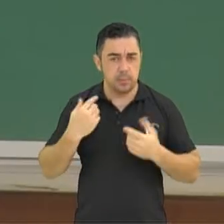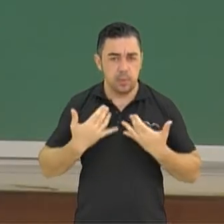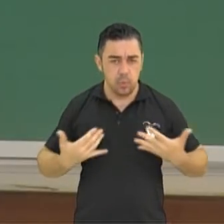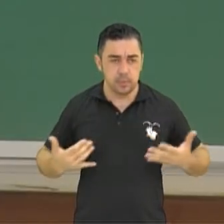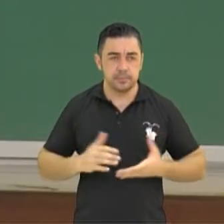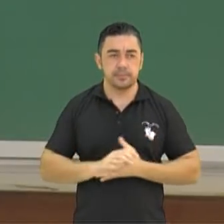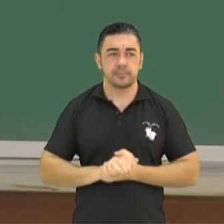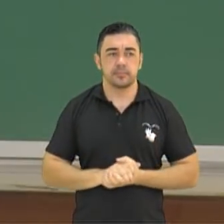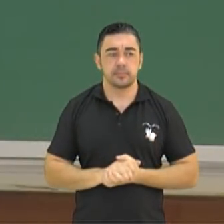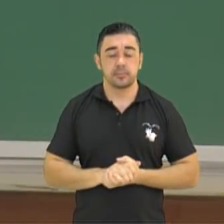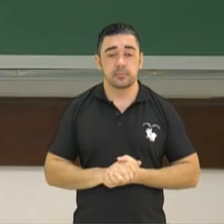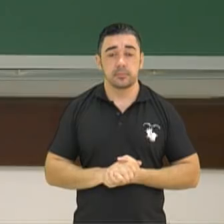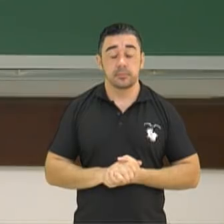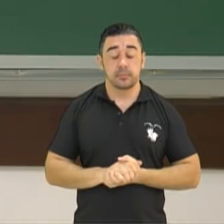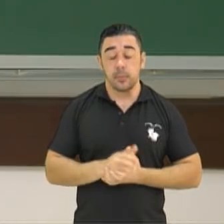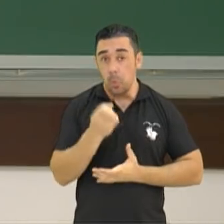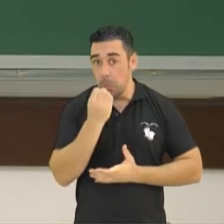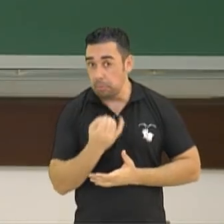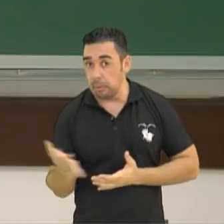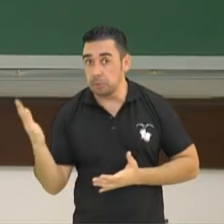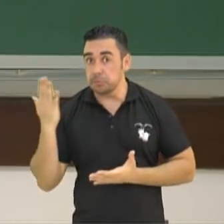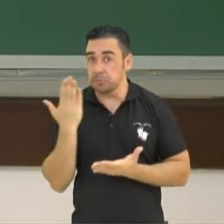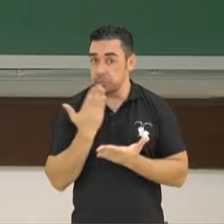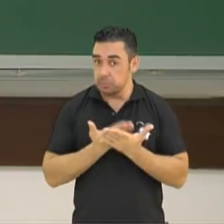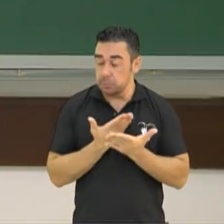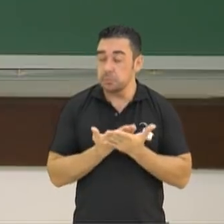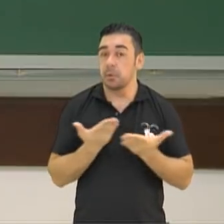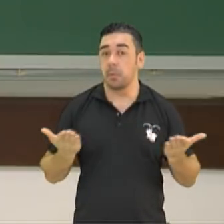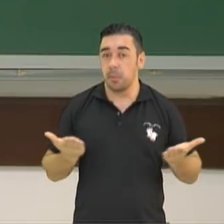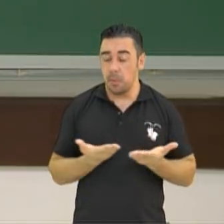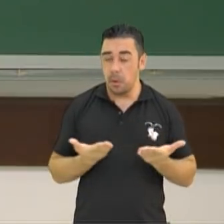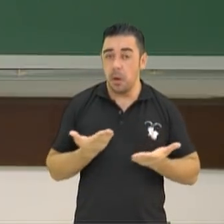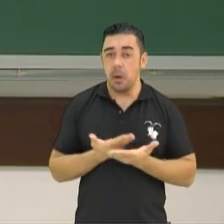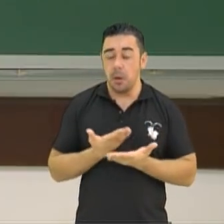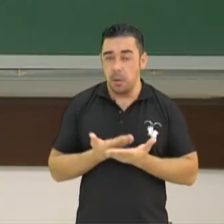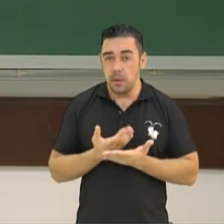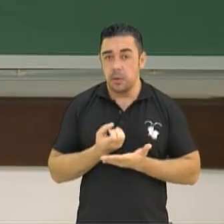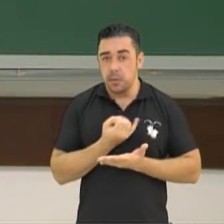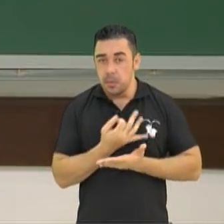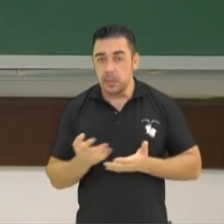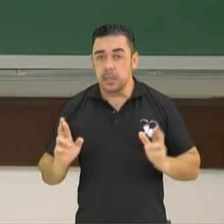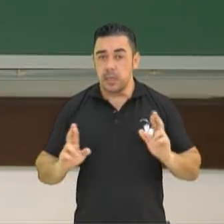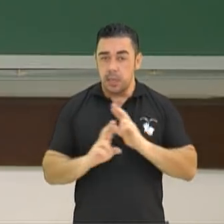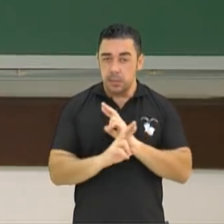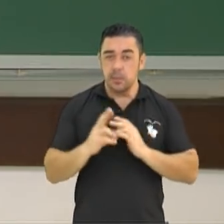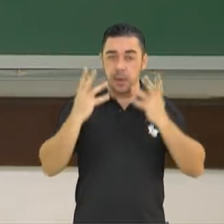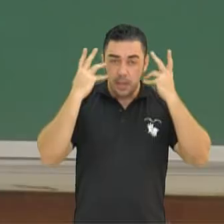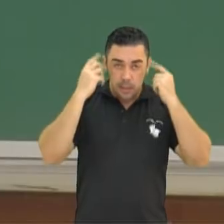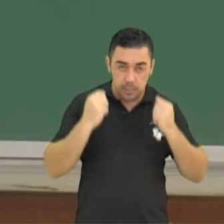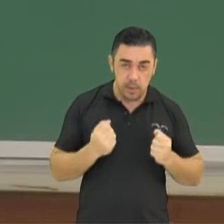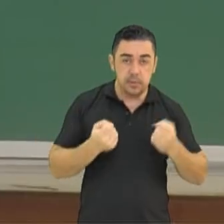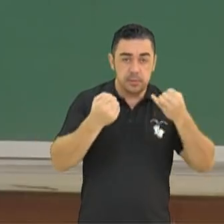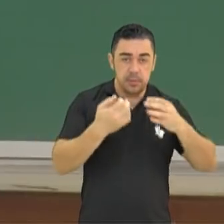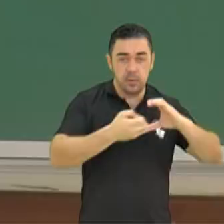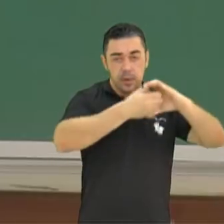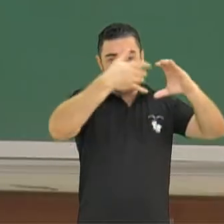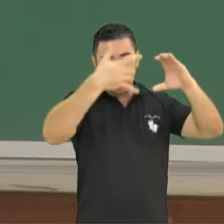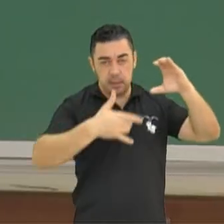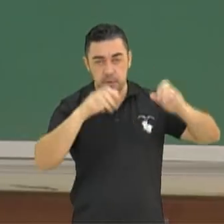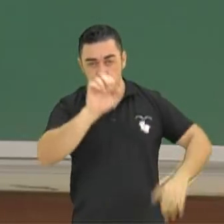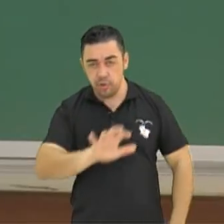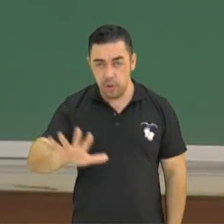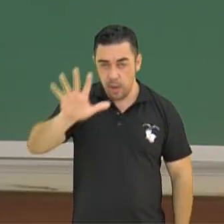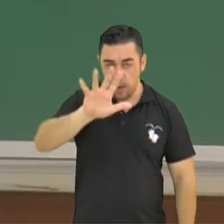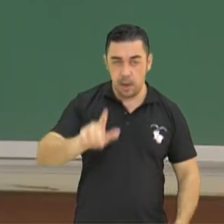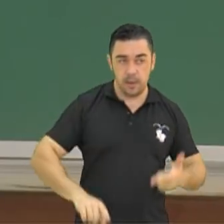substâncias. Então, olha quanta coisa a gente estudou na aula de hoje, né? Quanta coisa relacionada ao animal. Então, a gente falou lá das características gerais, a